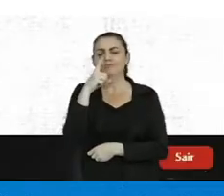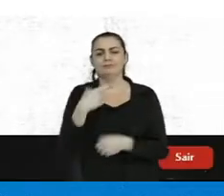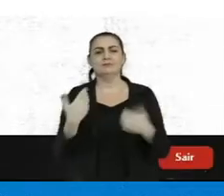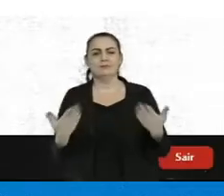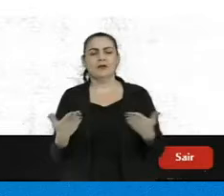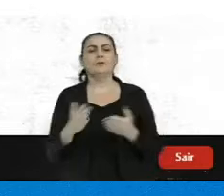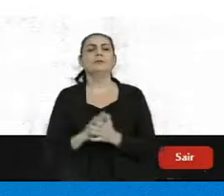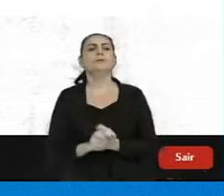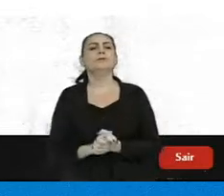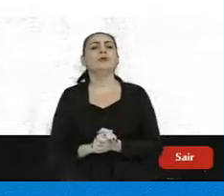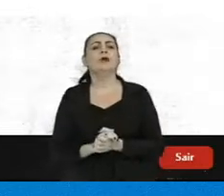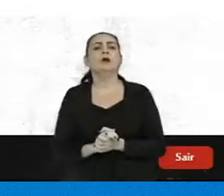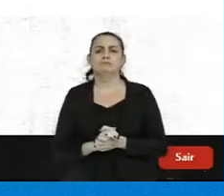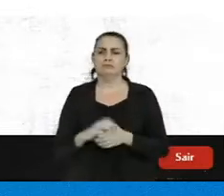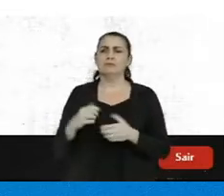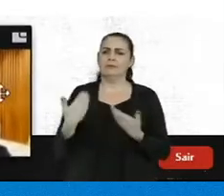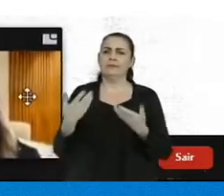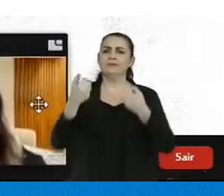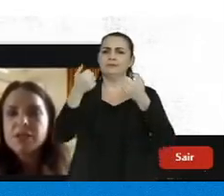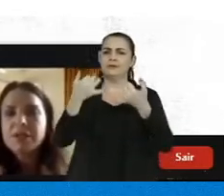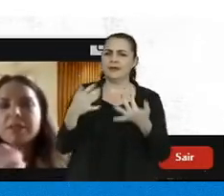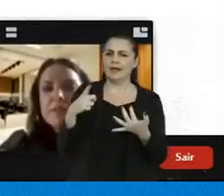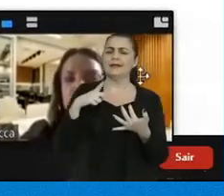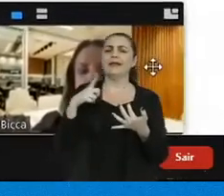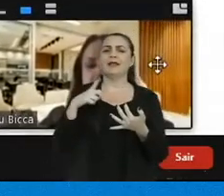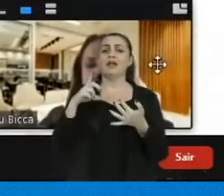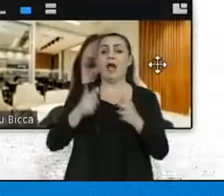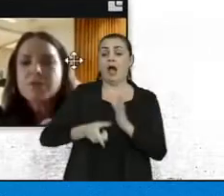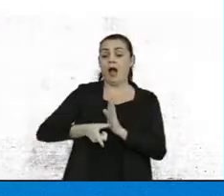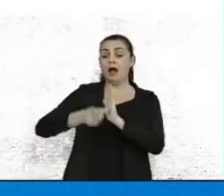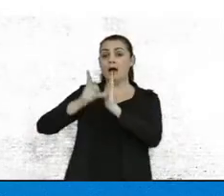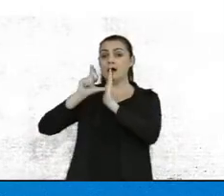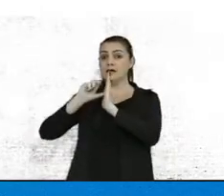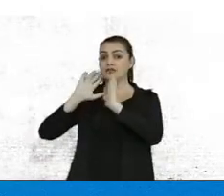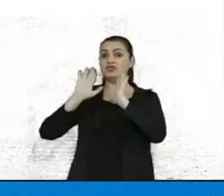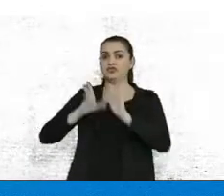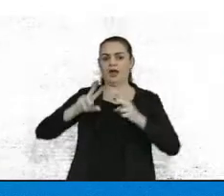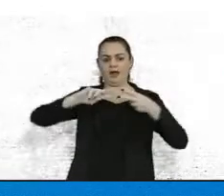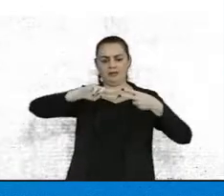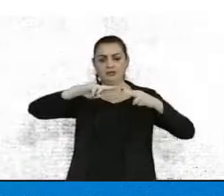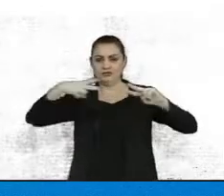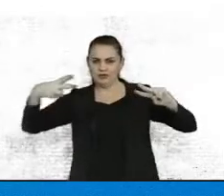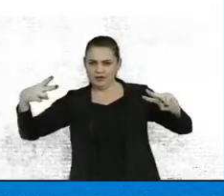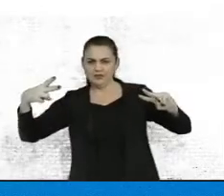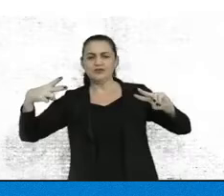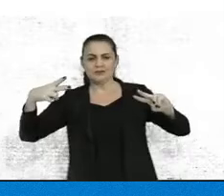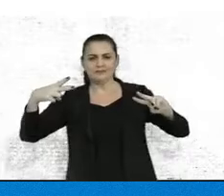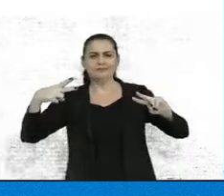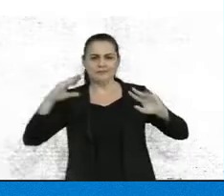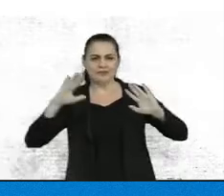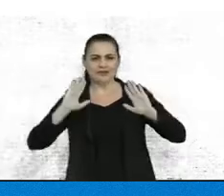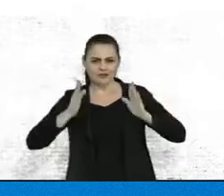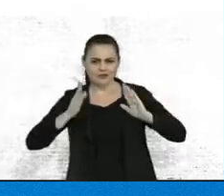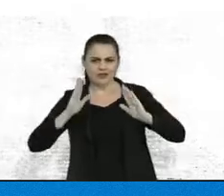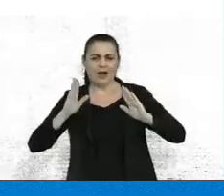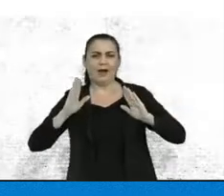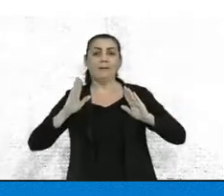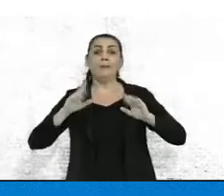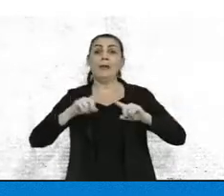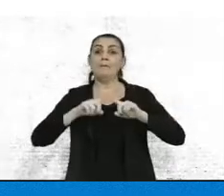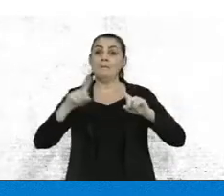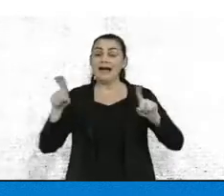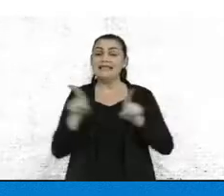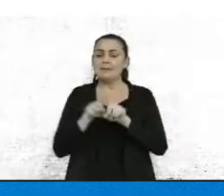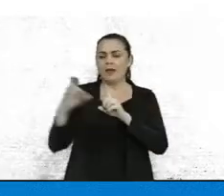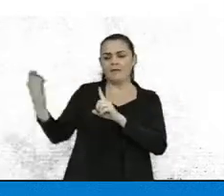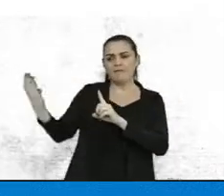vocês, uma predisposição genética, mas essa predisposição genética, ela precisa de um gatilho. É como uma arma, tá? A